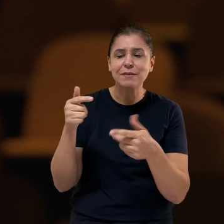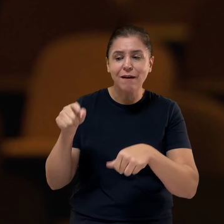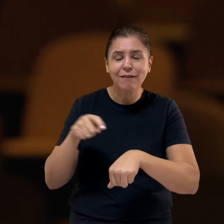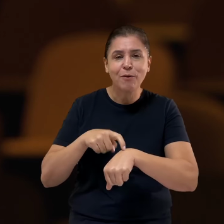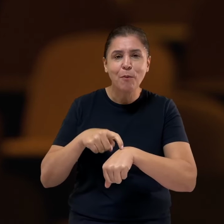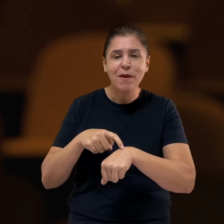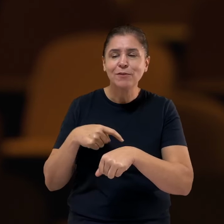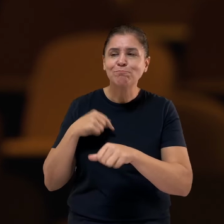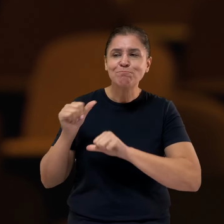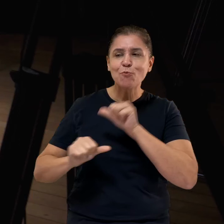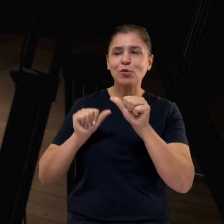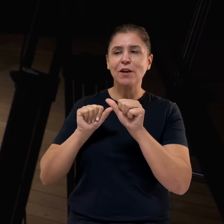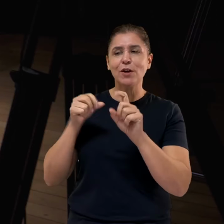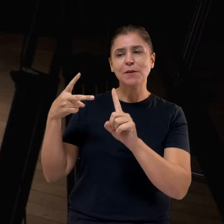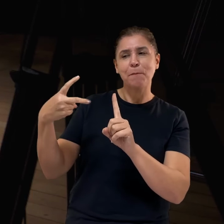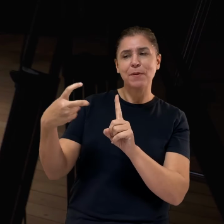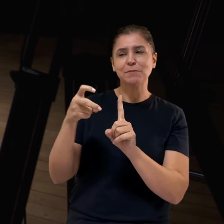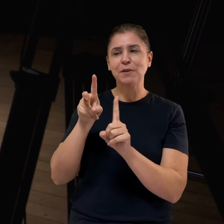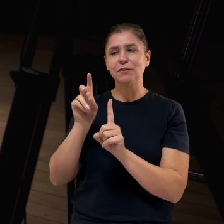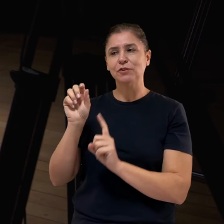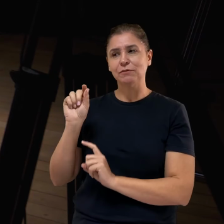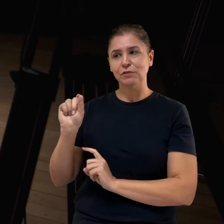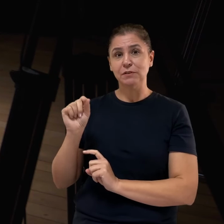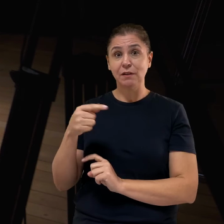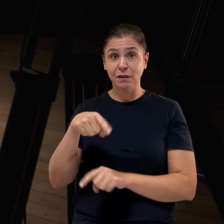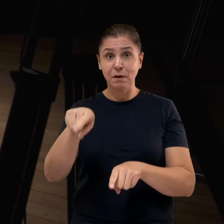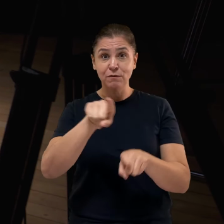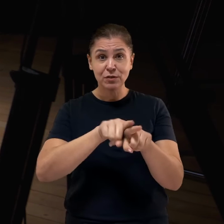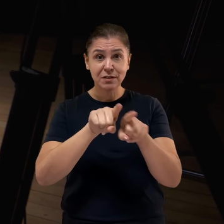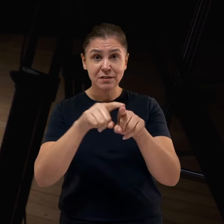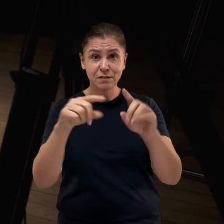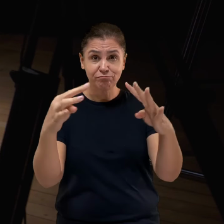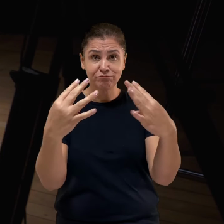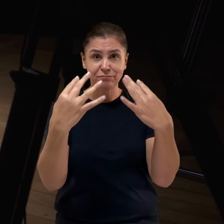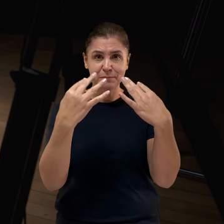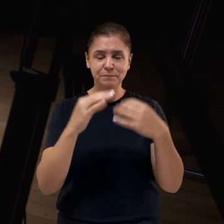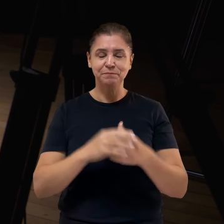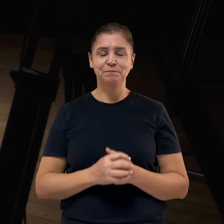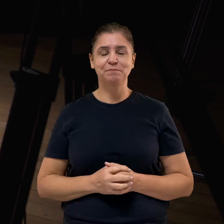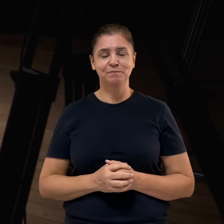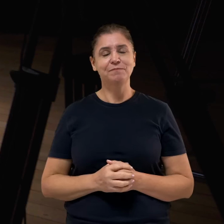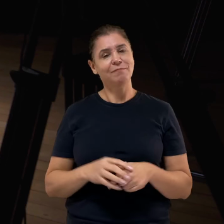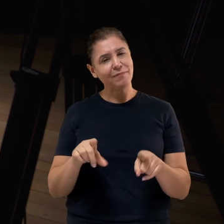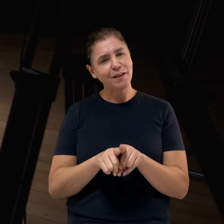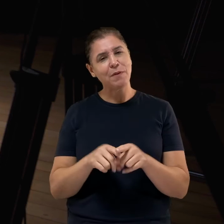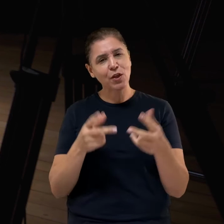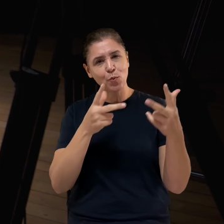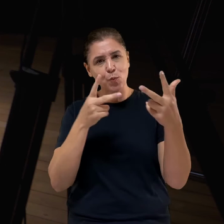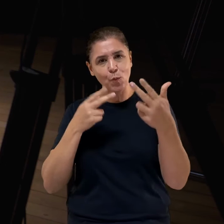sobre cada um de vocês, eu acho que isso vale para quem está nos acompanhando também. veja bem,